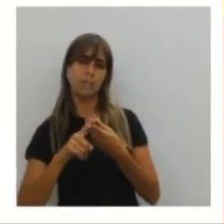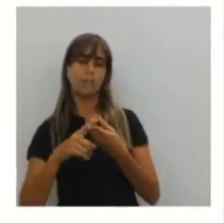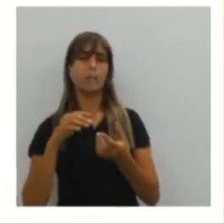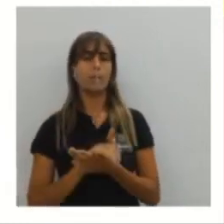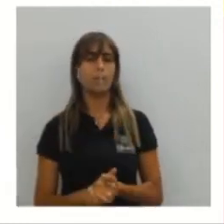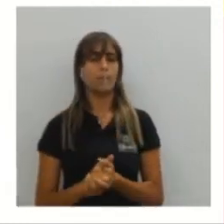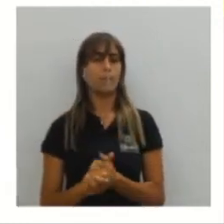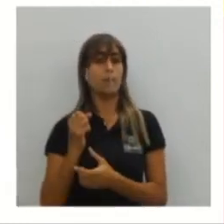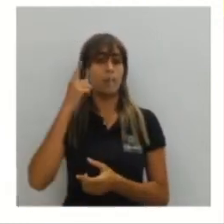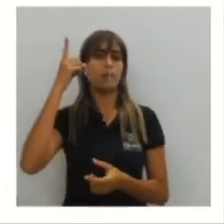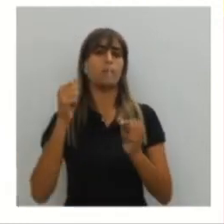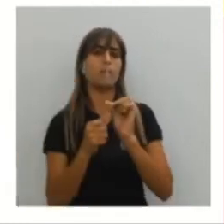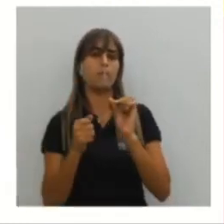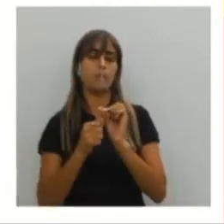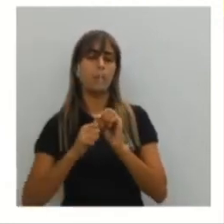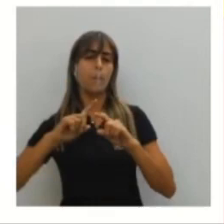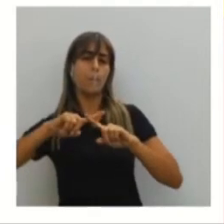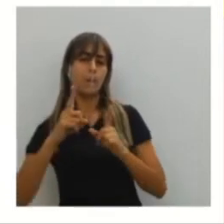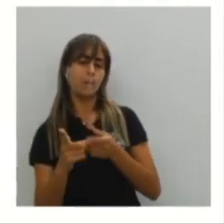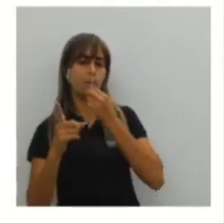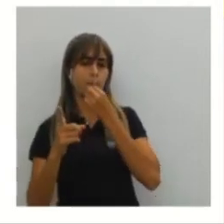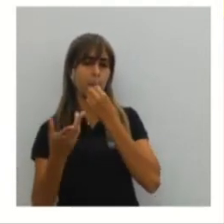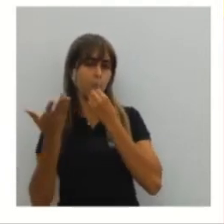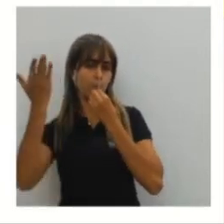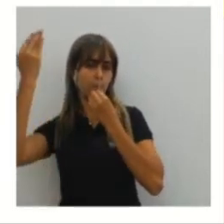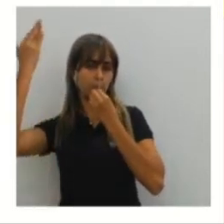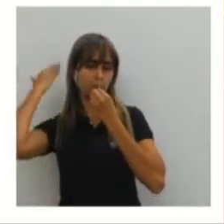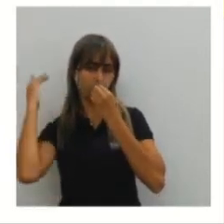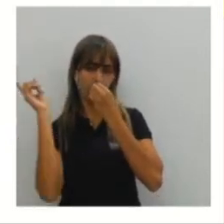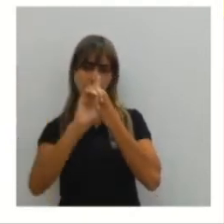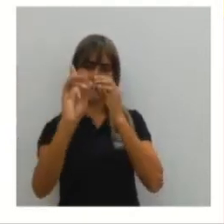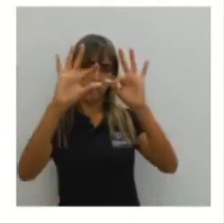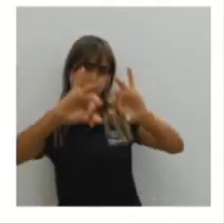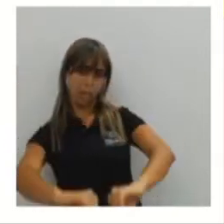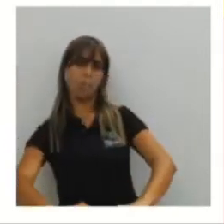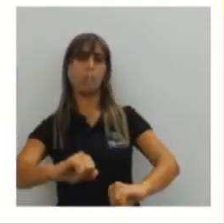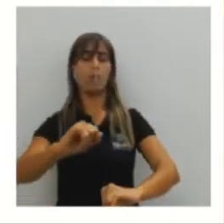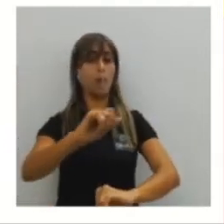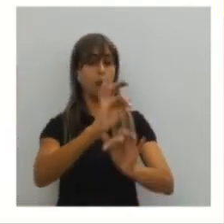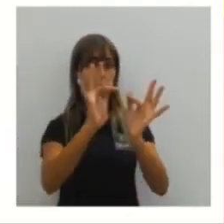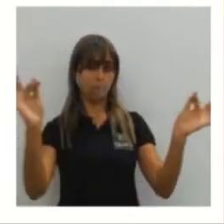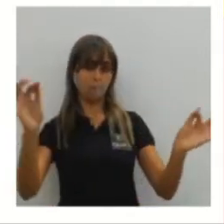ele passa a ideia de fazer, só que ele está conjugado no passado. Ele não terminou em ed, porque ele é um verbo